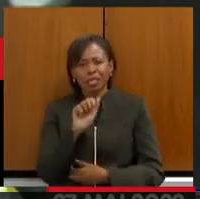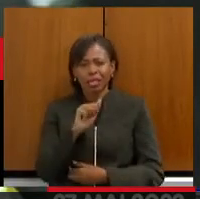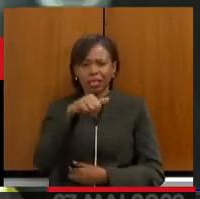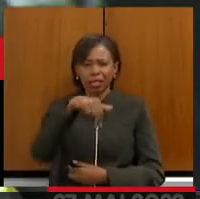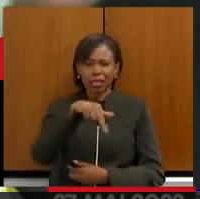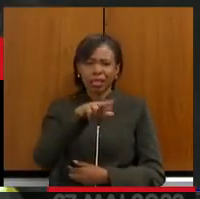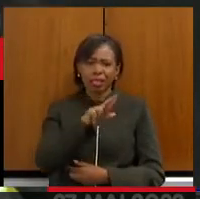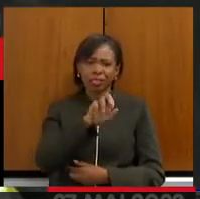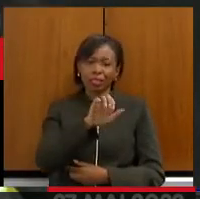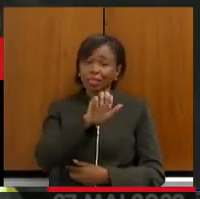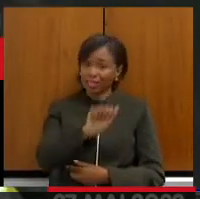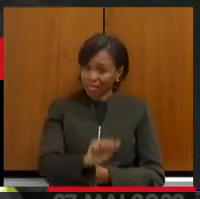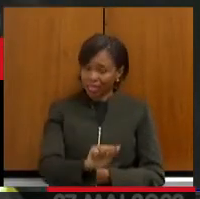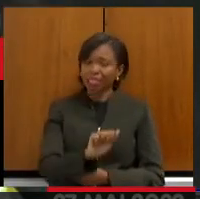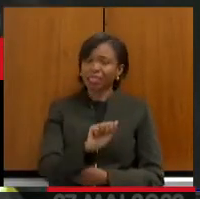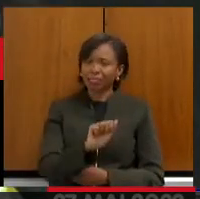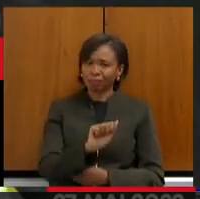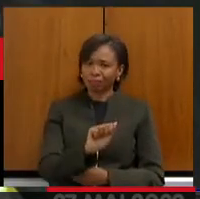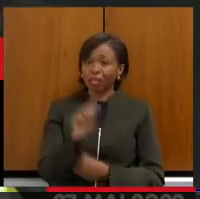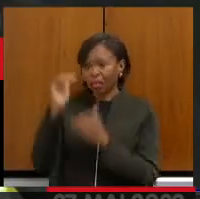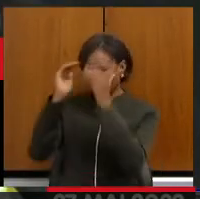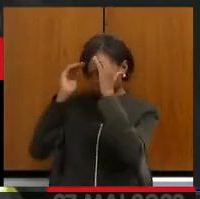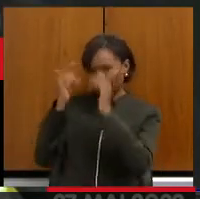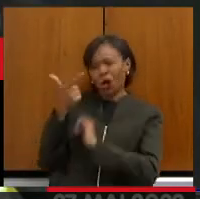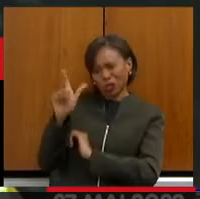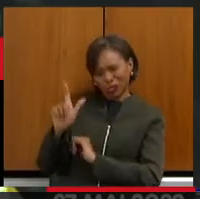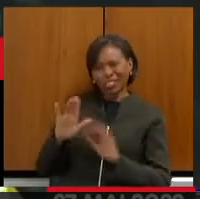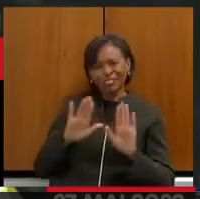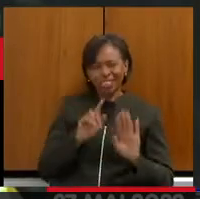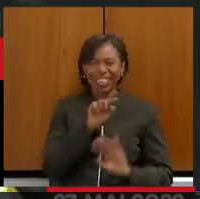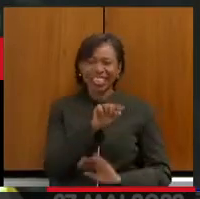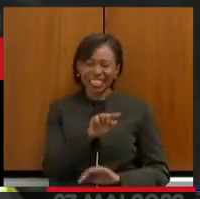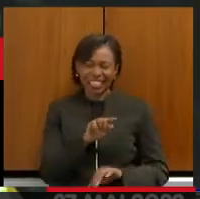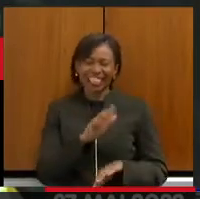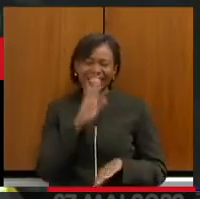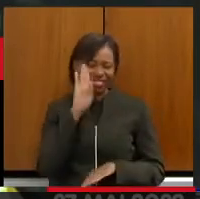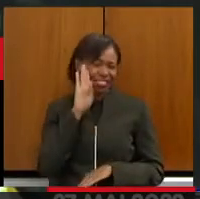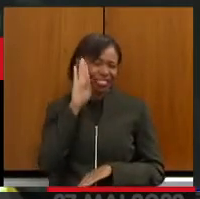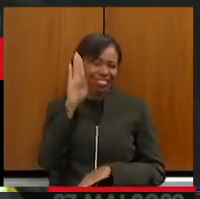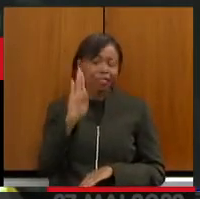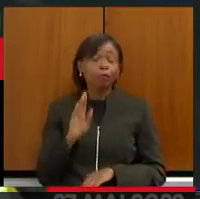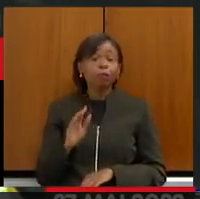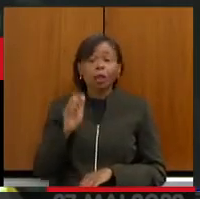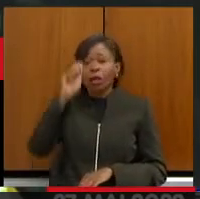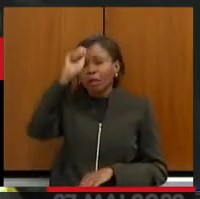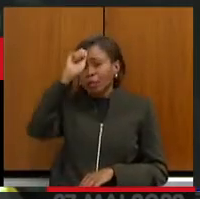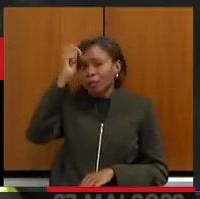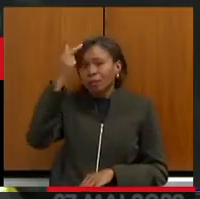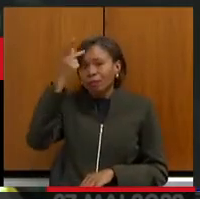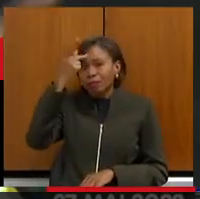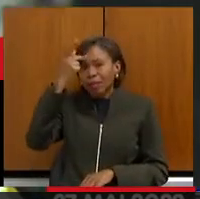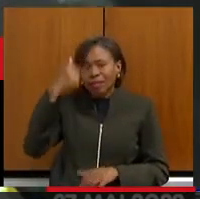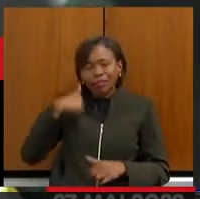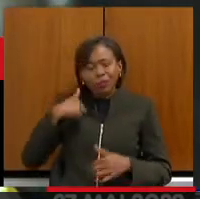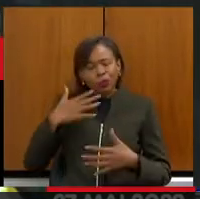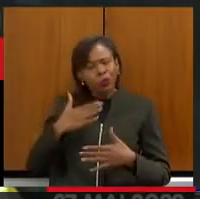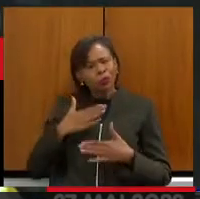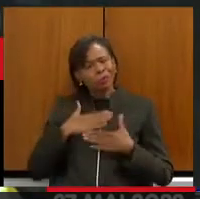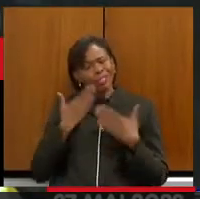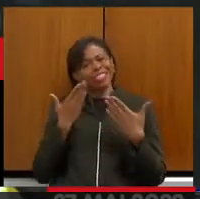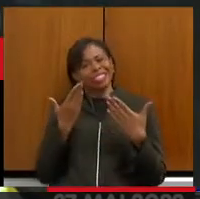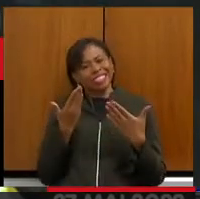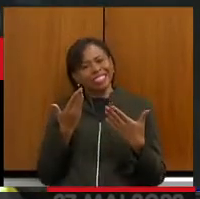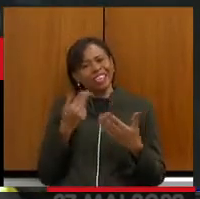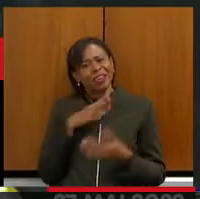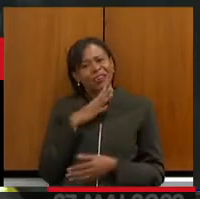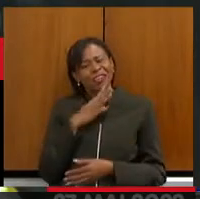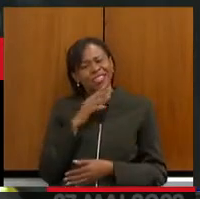com todo respeito às outras a Ana Paula foi uma grata surpresa para mim conhecia a Ana